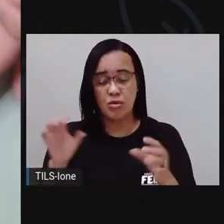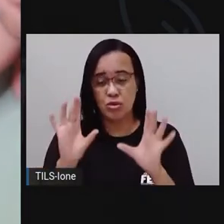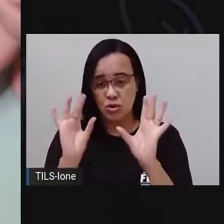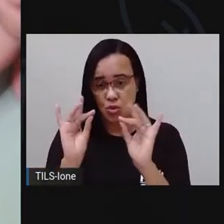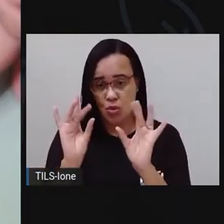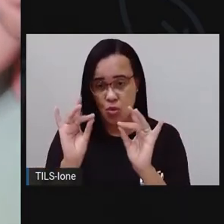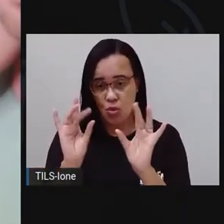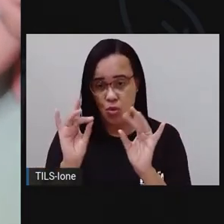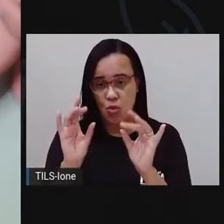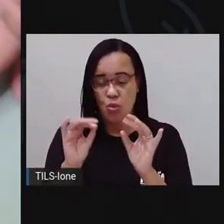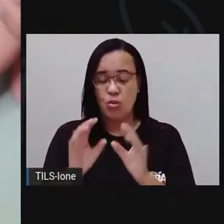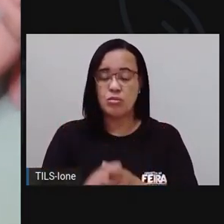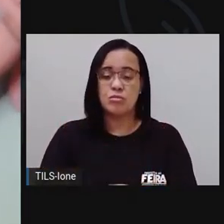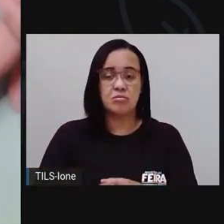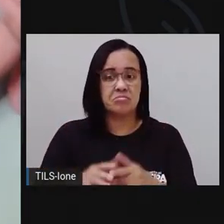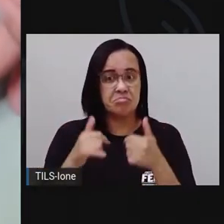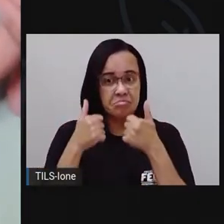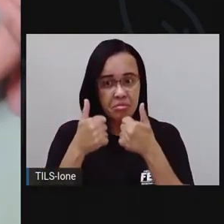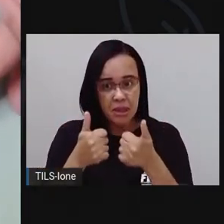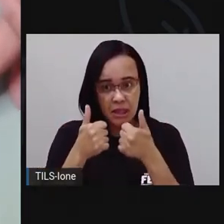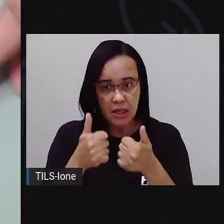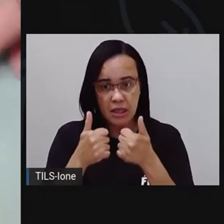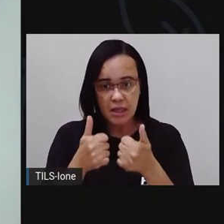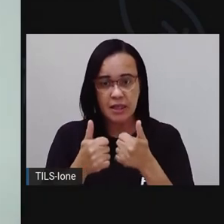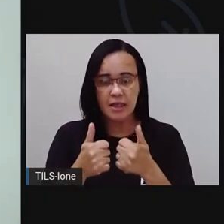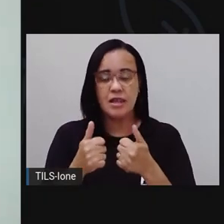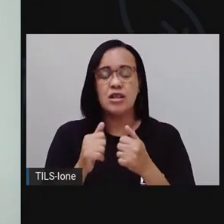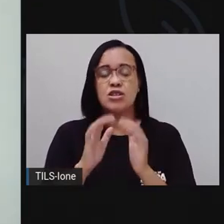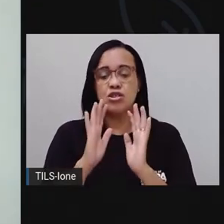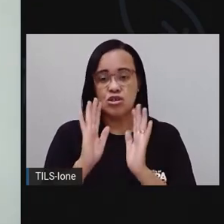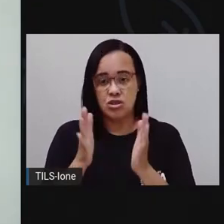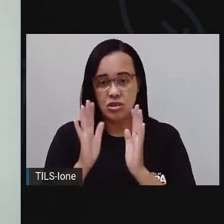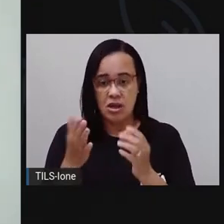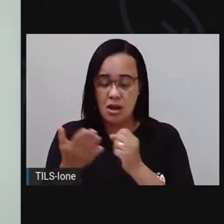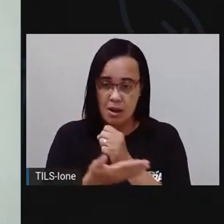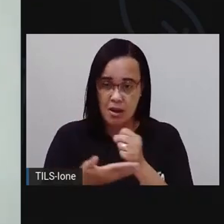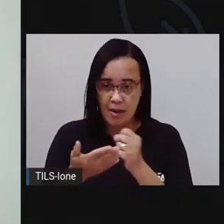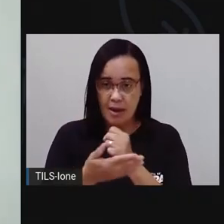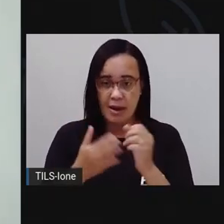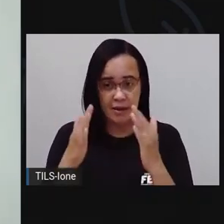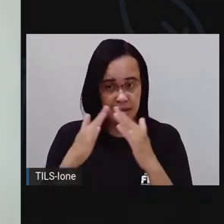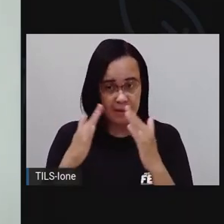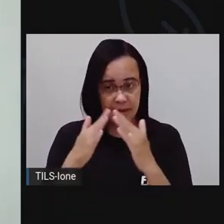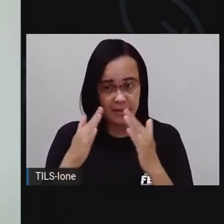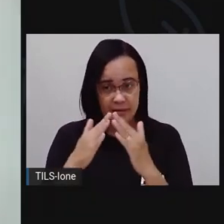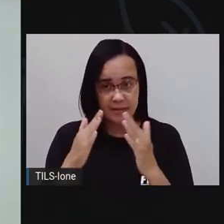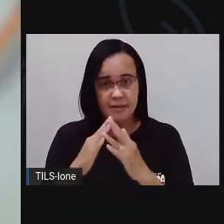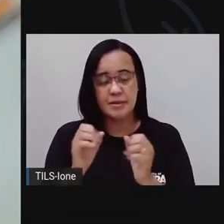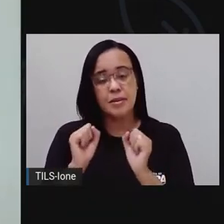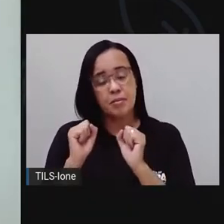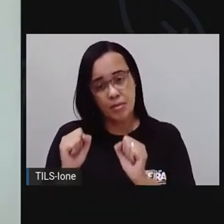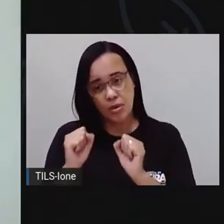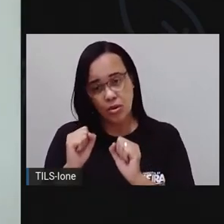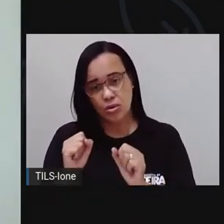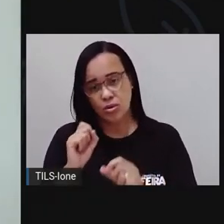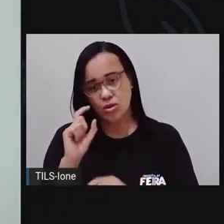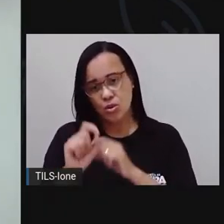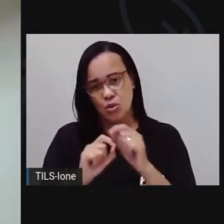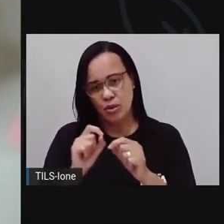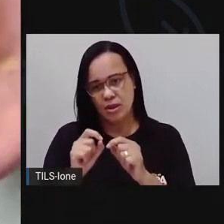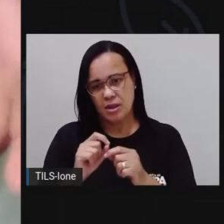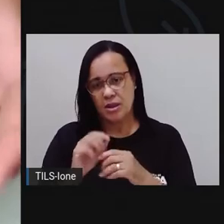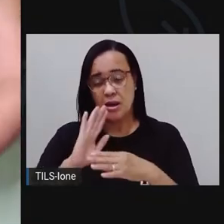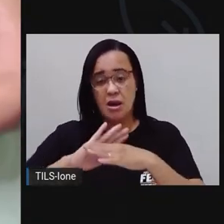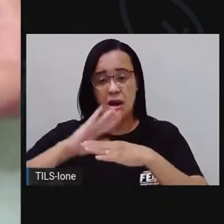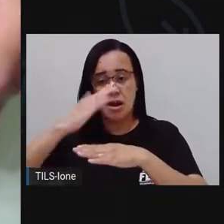colou, depois que secou, né, todo a sua base da casa, aí você pode, vai fazer o fundinho